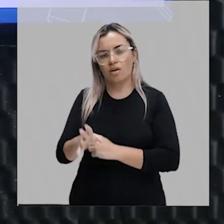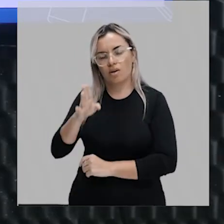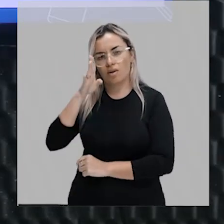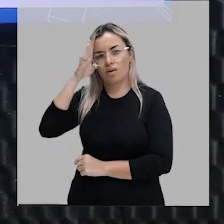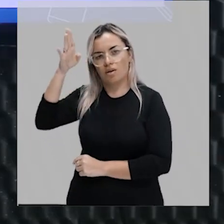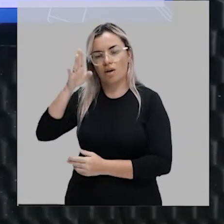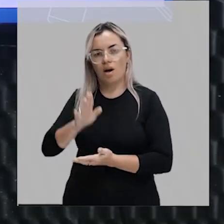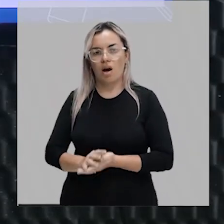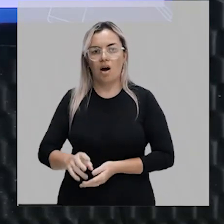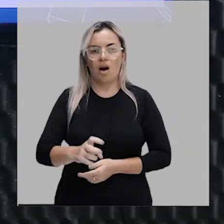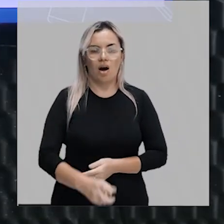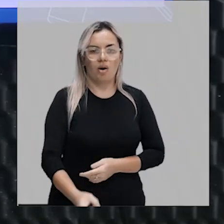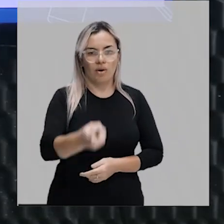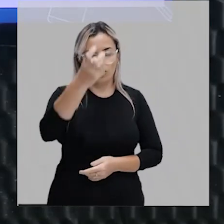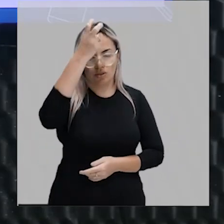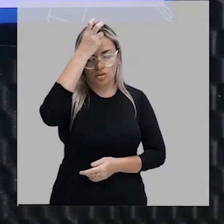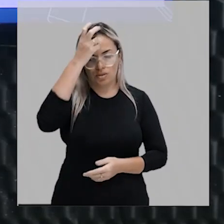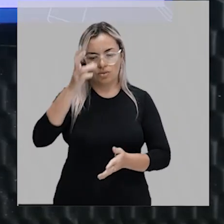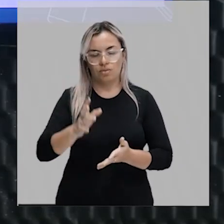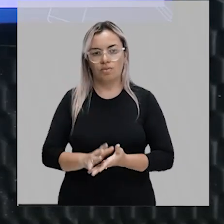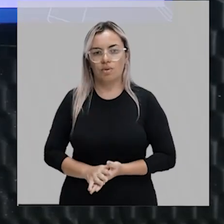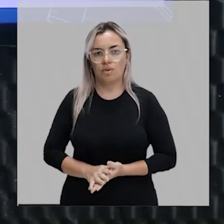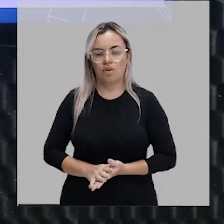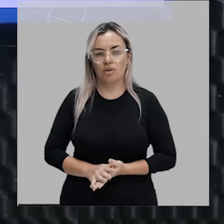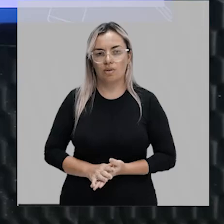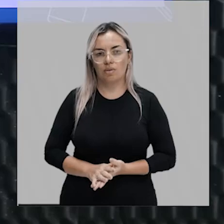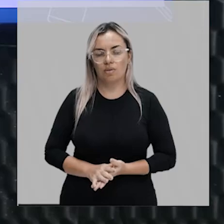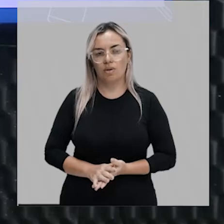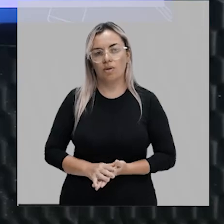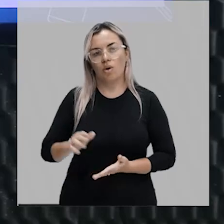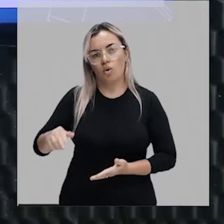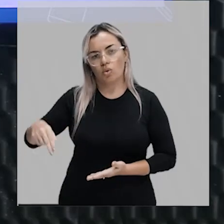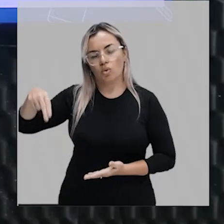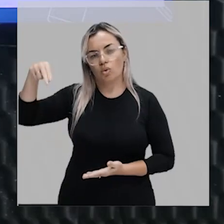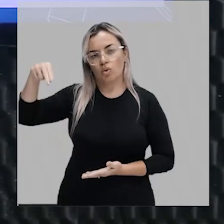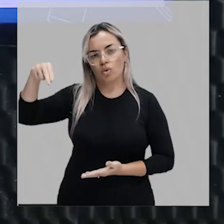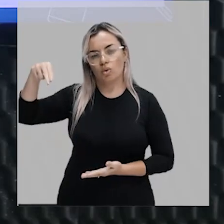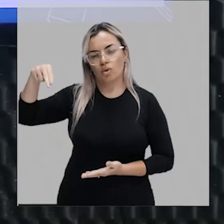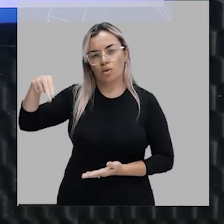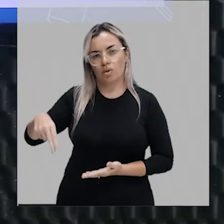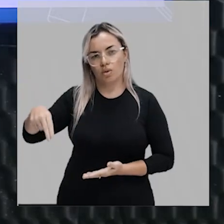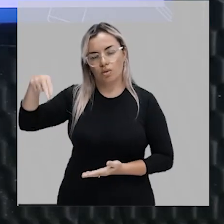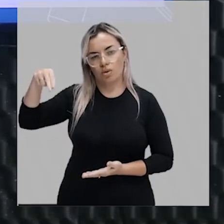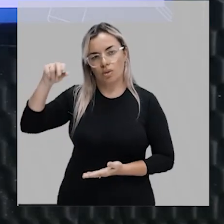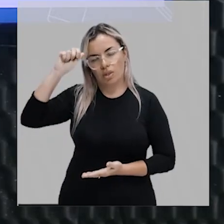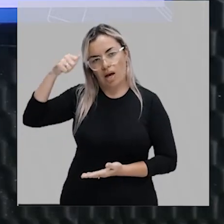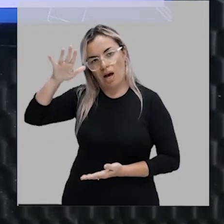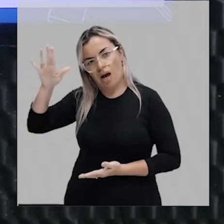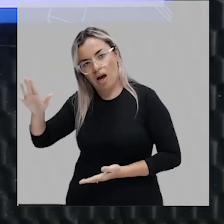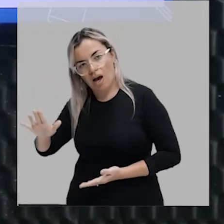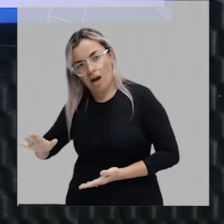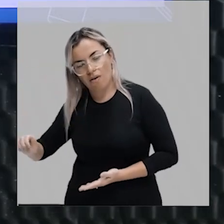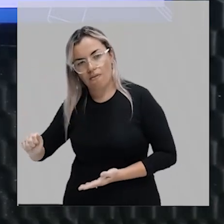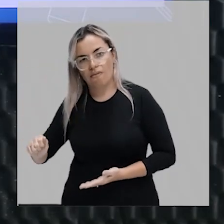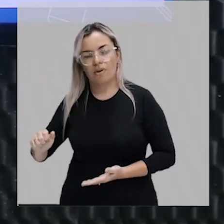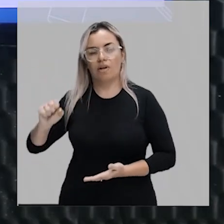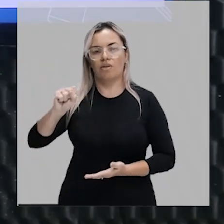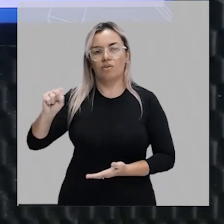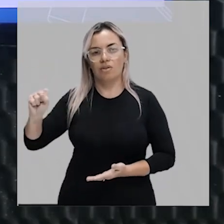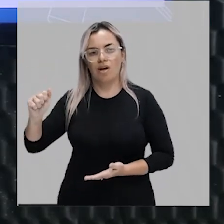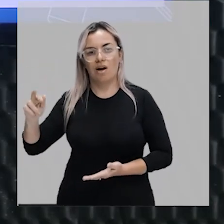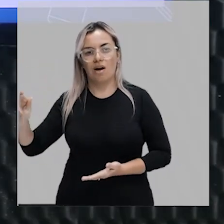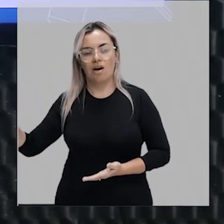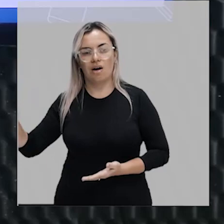Ao Egito, no caso aqui do norte do Saara, no norte da